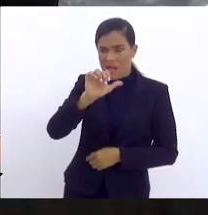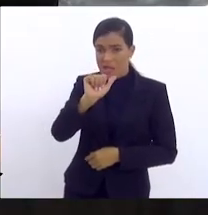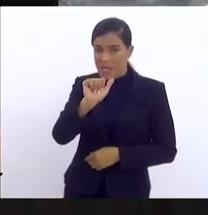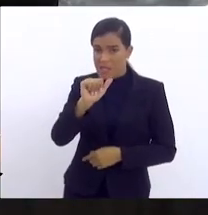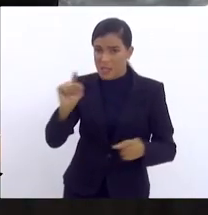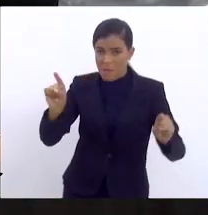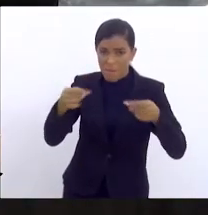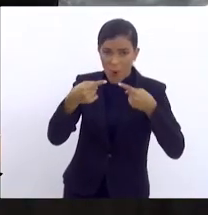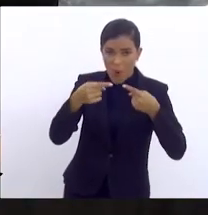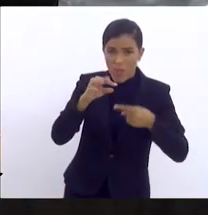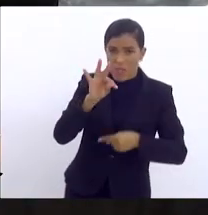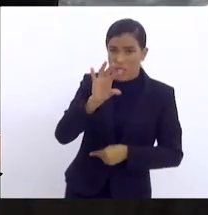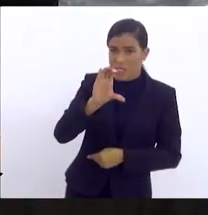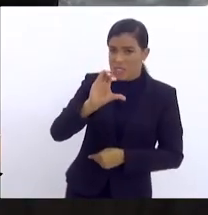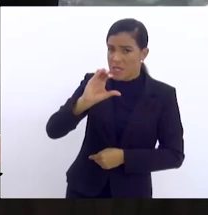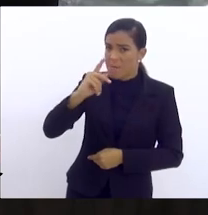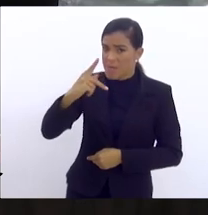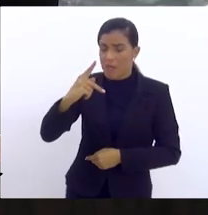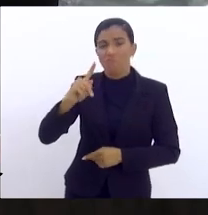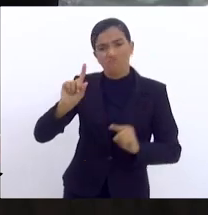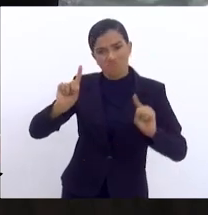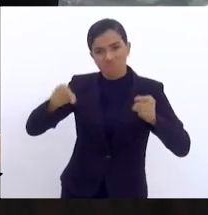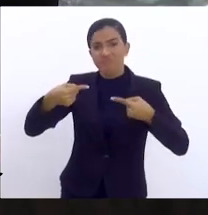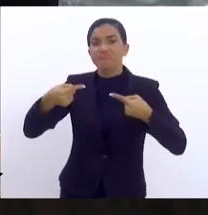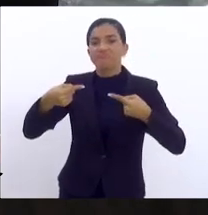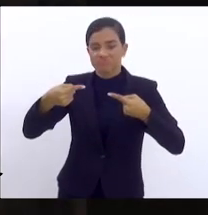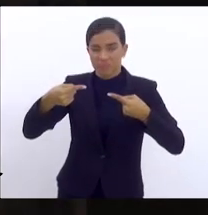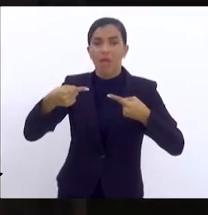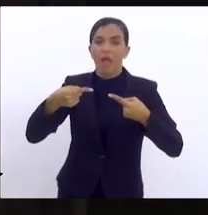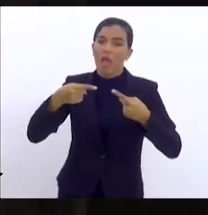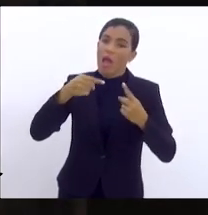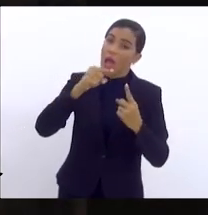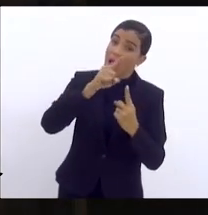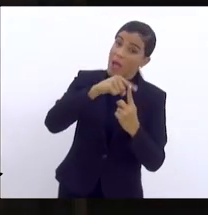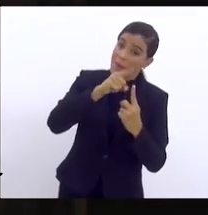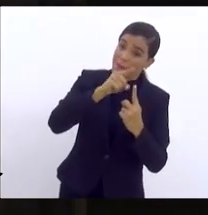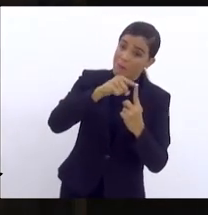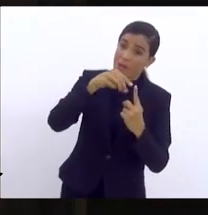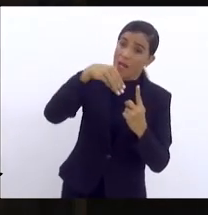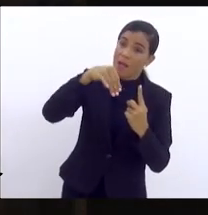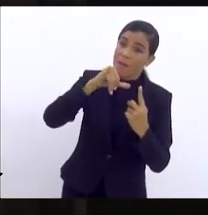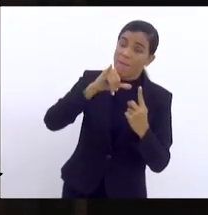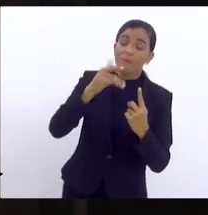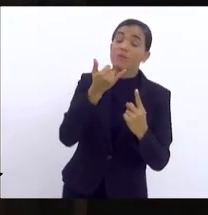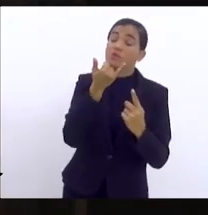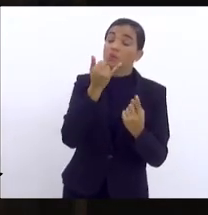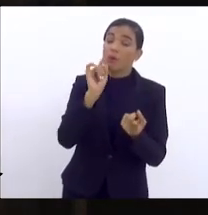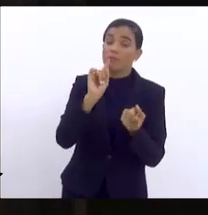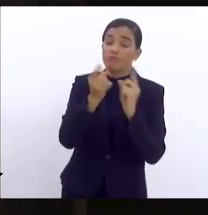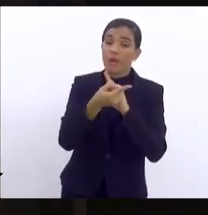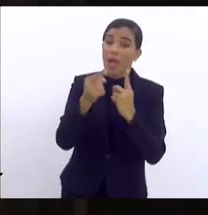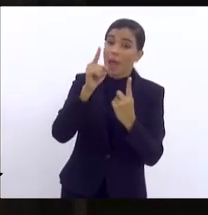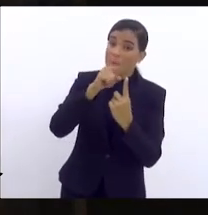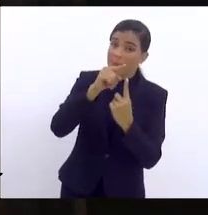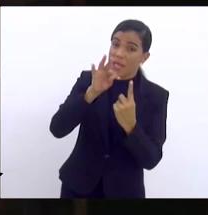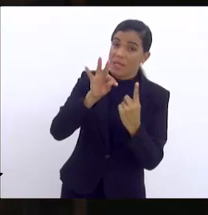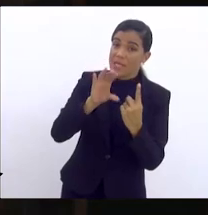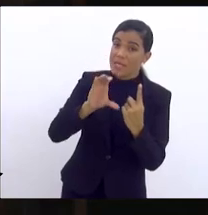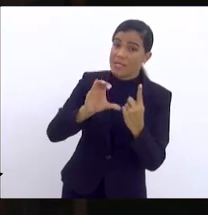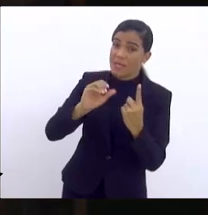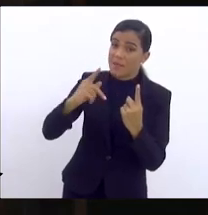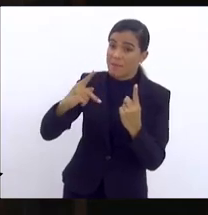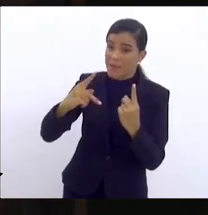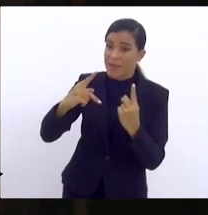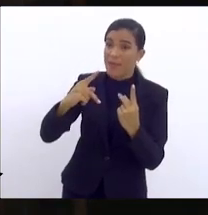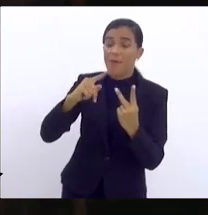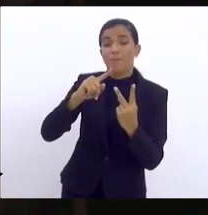com TCP ou só Melissa Melissa A primeira imagem é da Melissa e a segunda do TCP ou melhor a primeira do TCP o